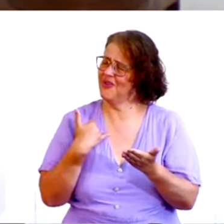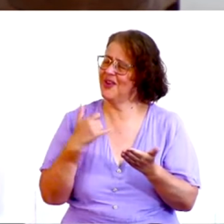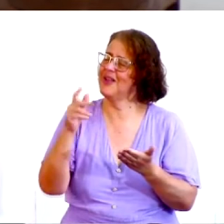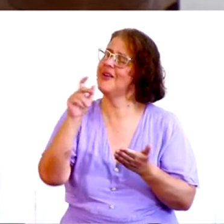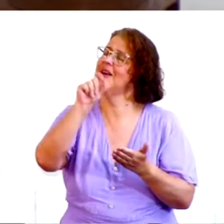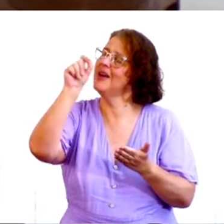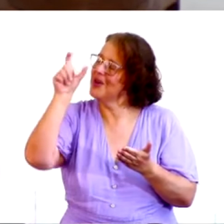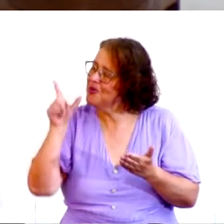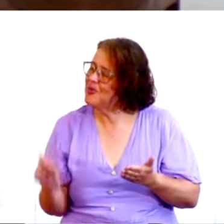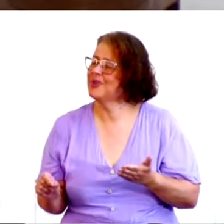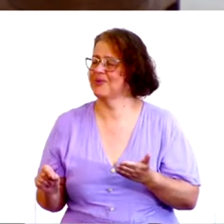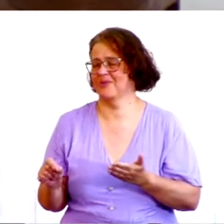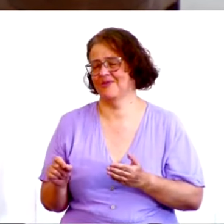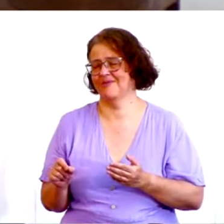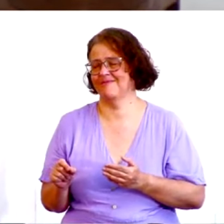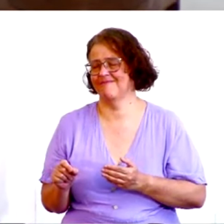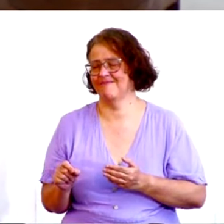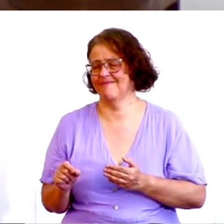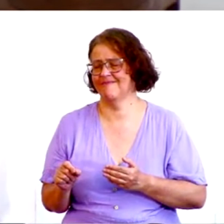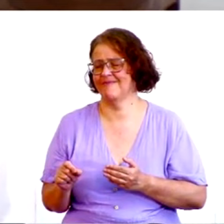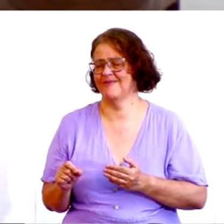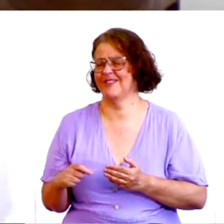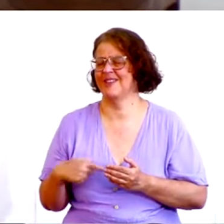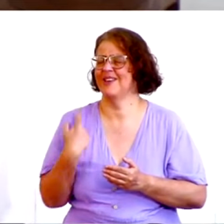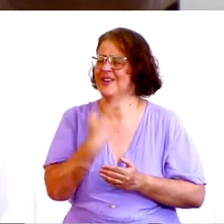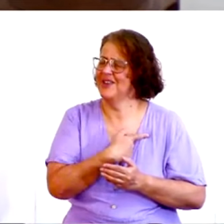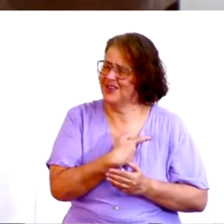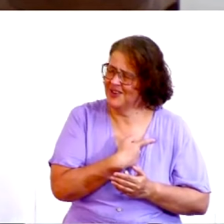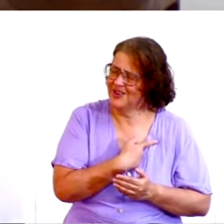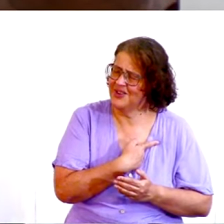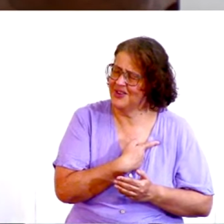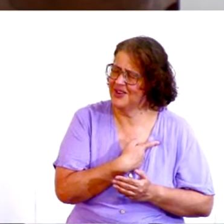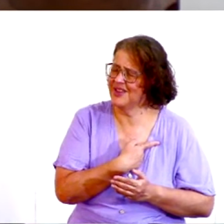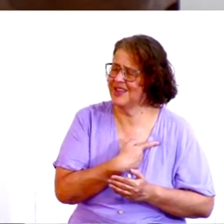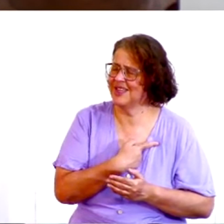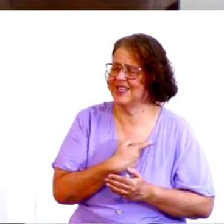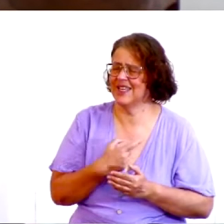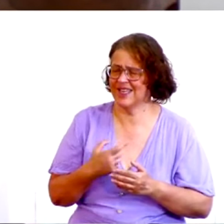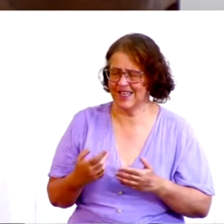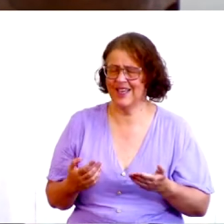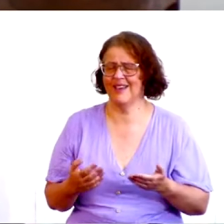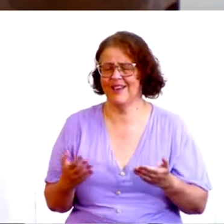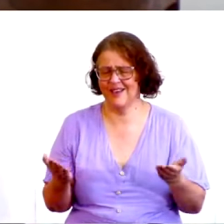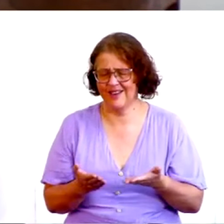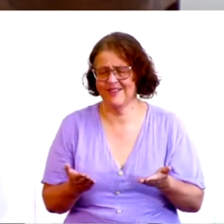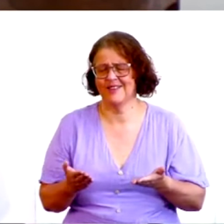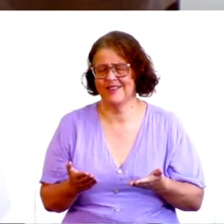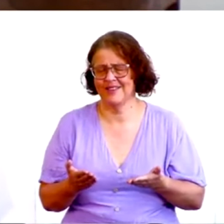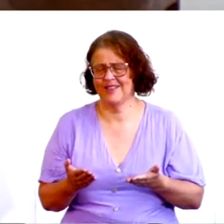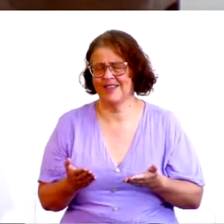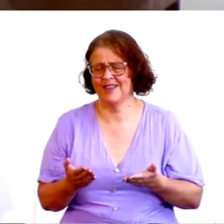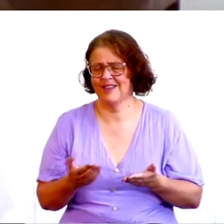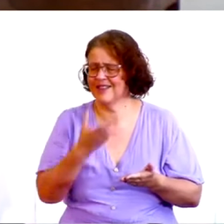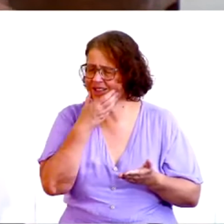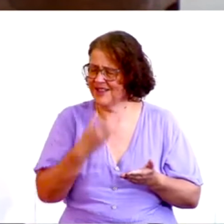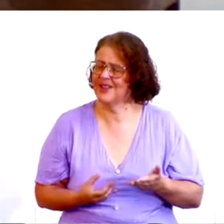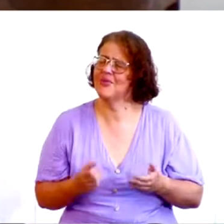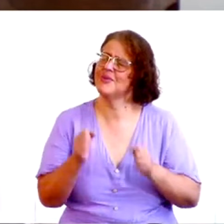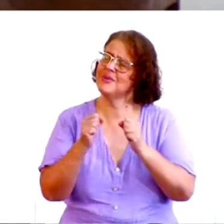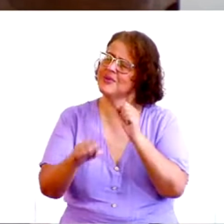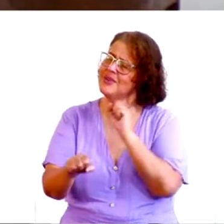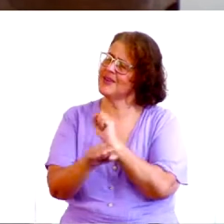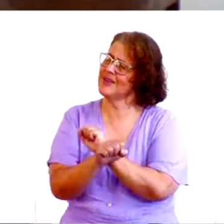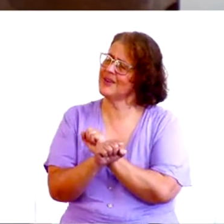senhor como o senhor tem encontrado os nossos corações neste dezembro de 2022 cansados talvez